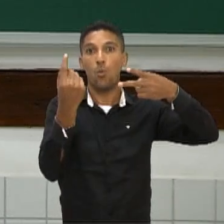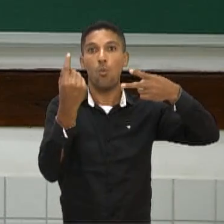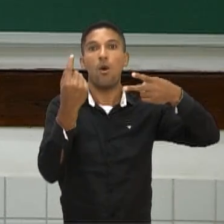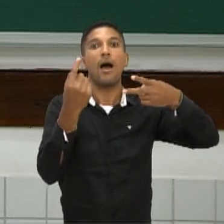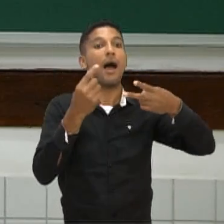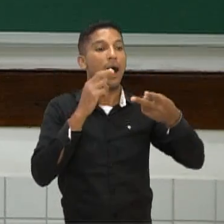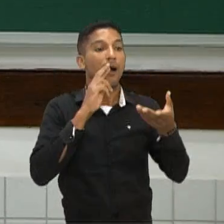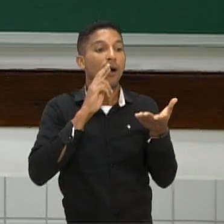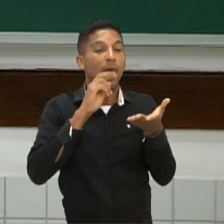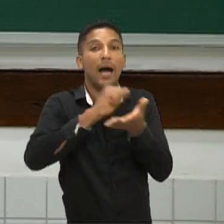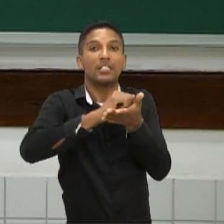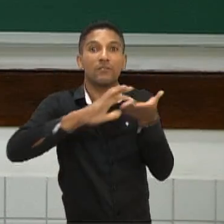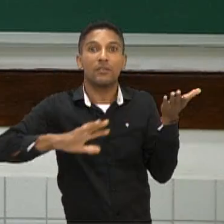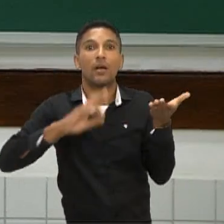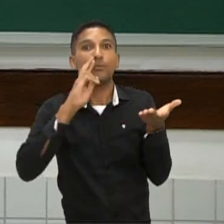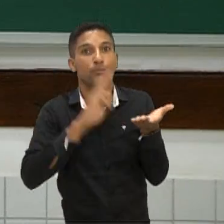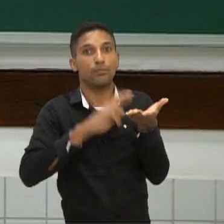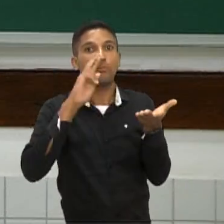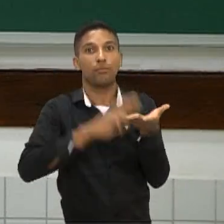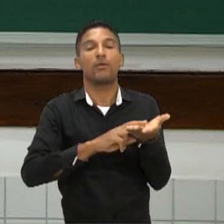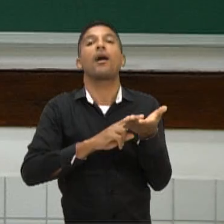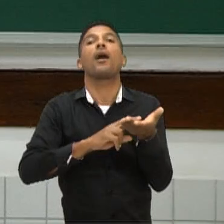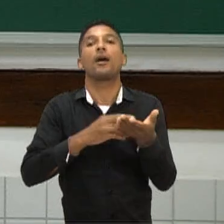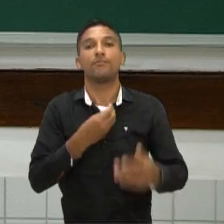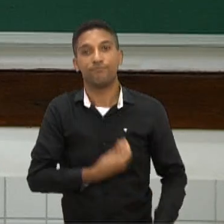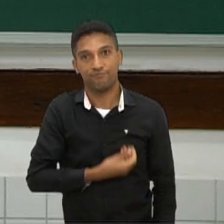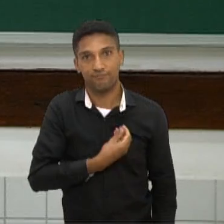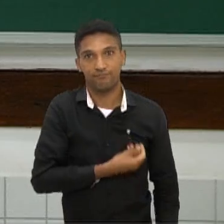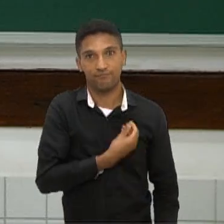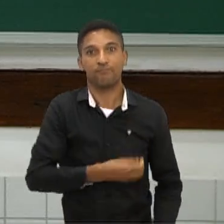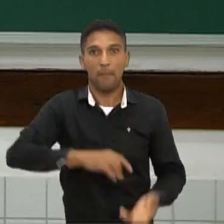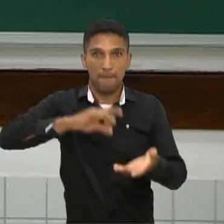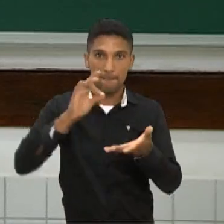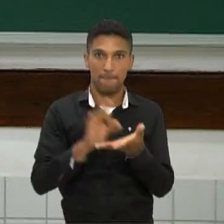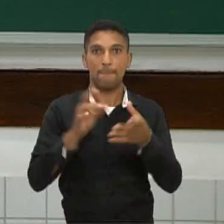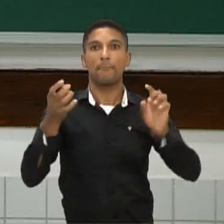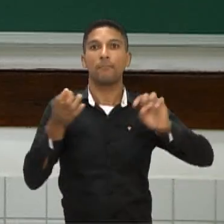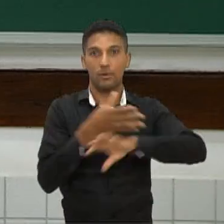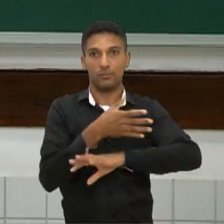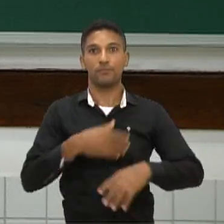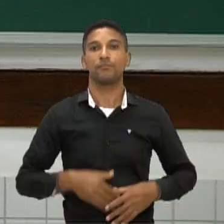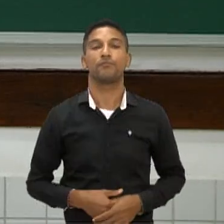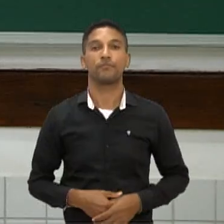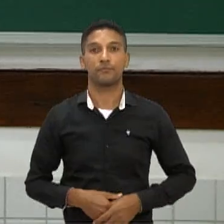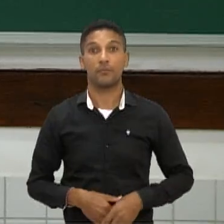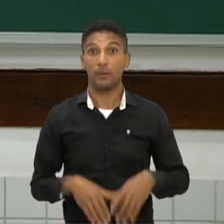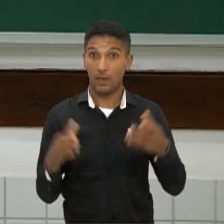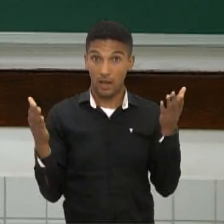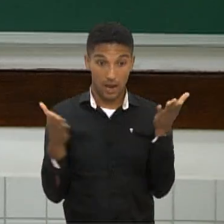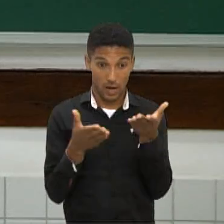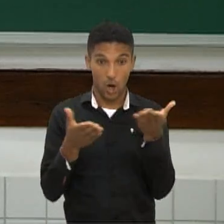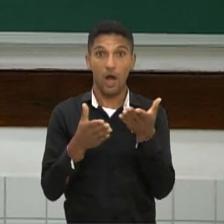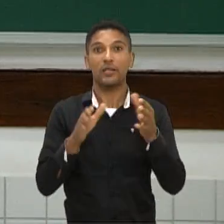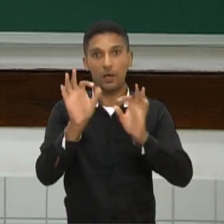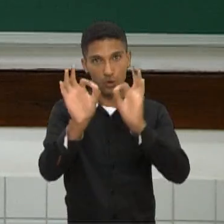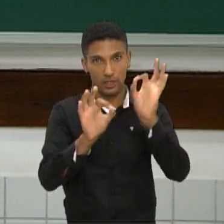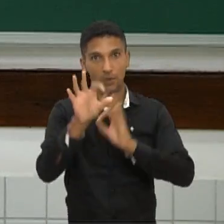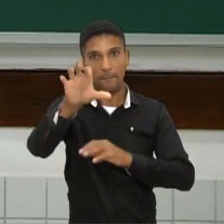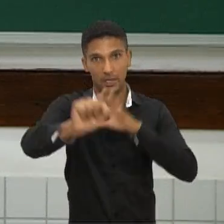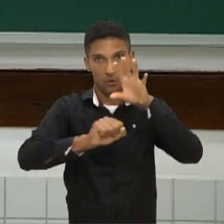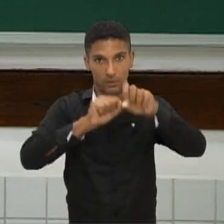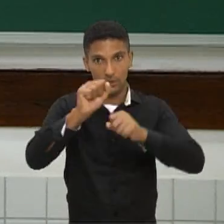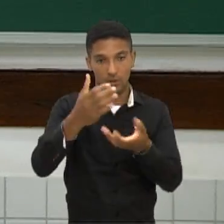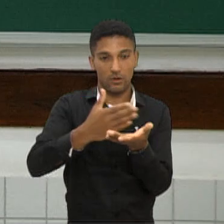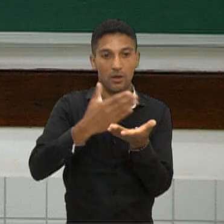a sua presença estará garantida. Agora que vocês estão com o material de vocês organizados, vamos dar início à